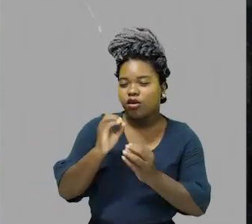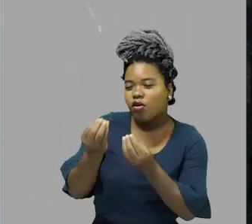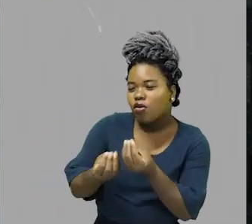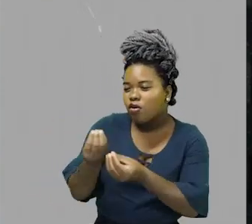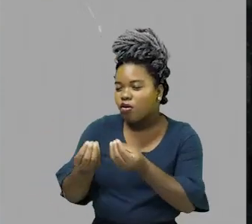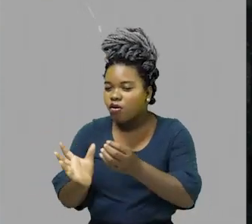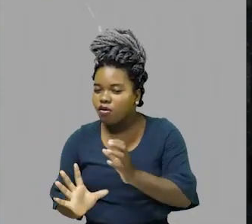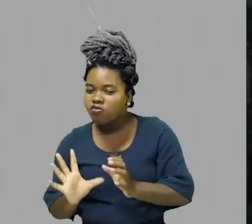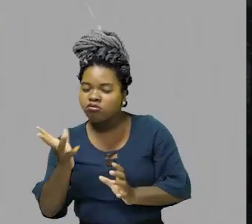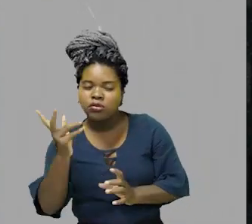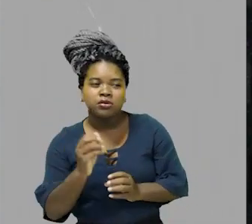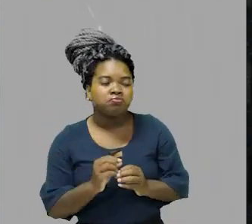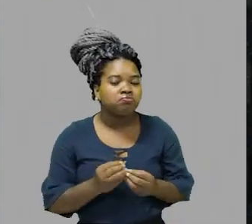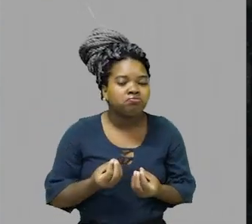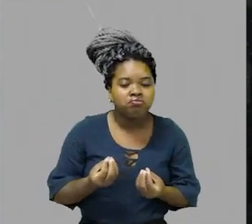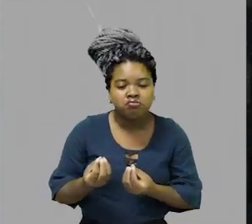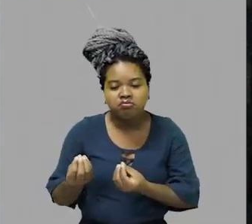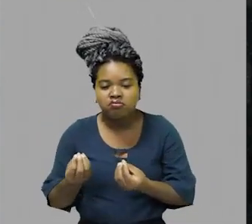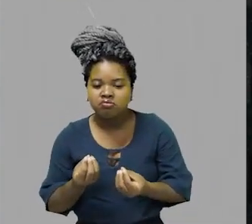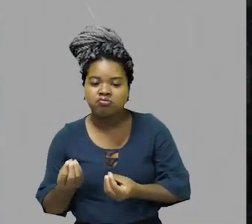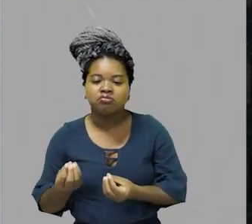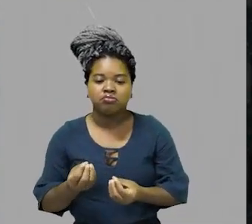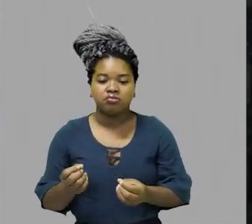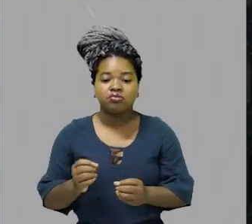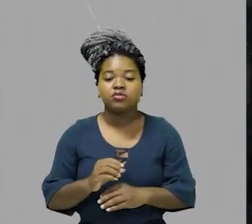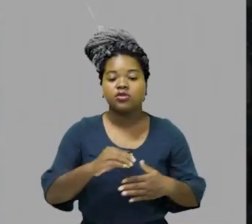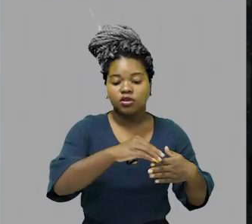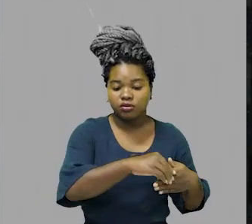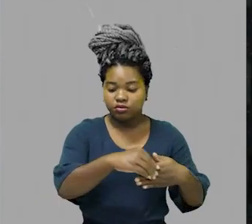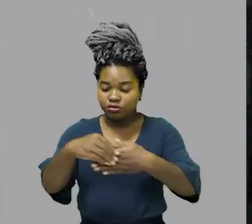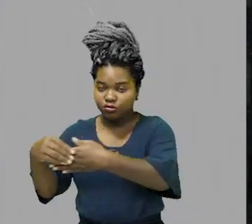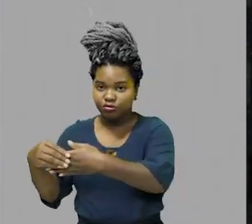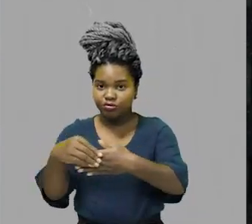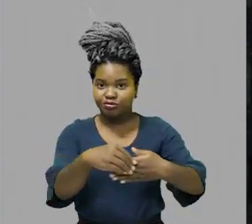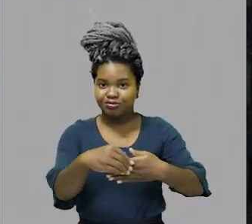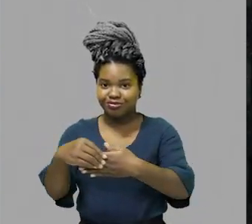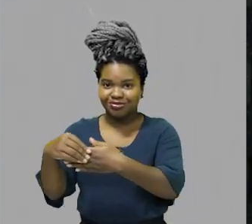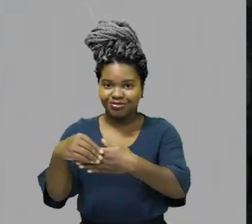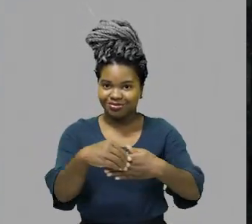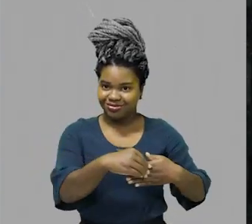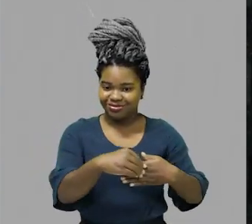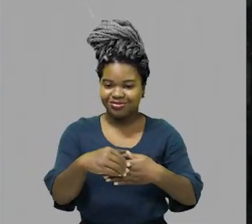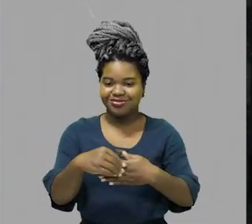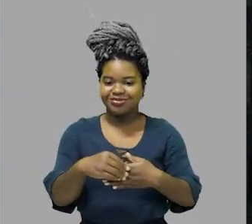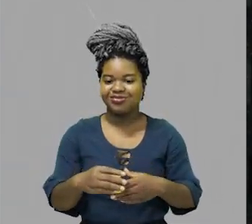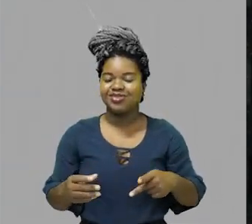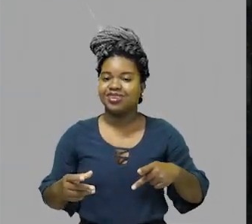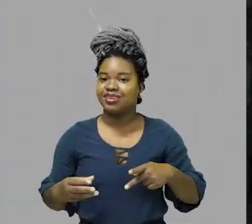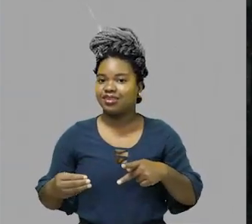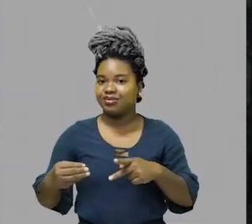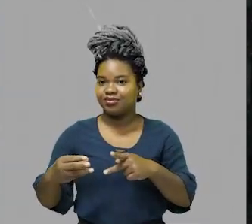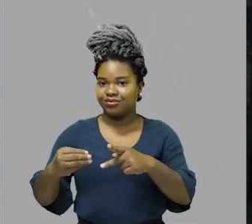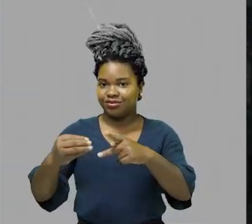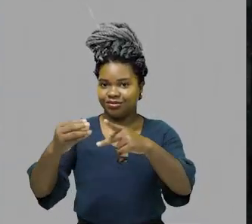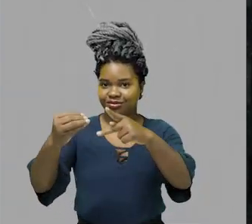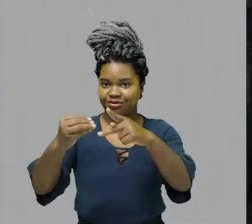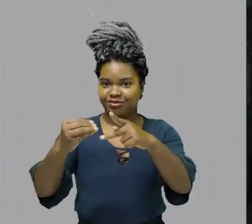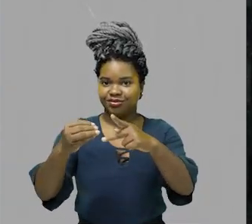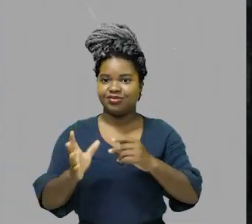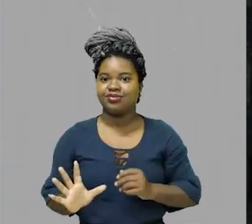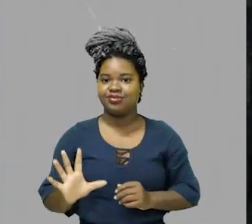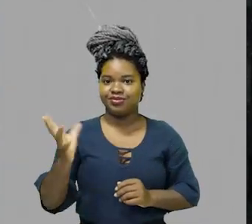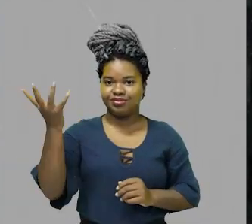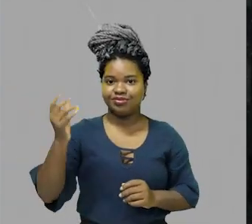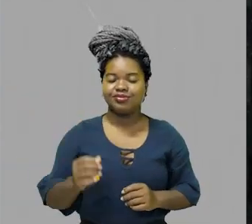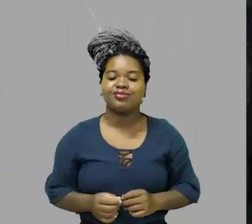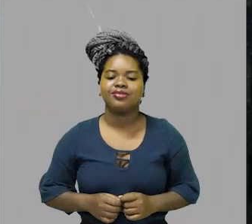como um transitório, né? Um intermediário para que a proteína seja fabricada.